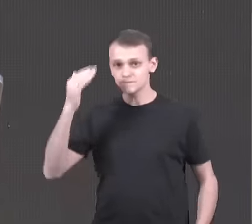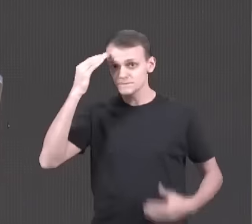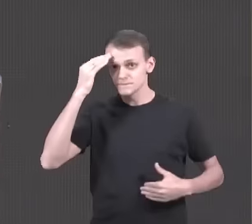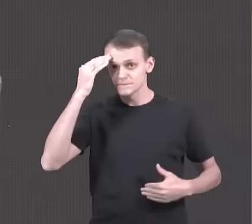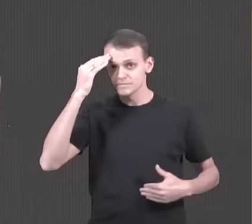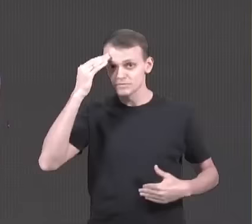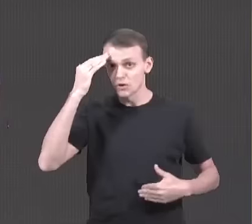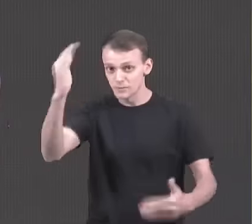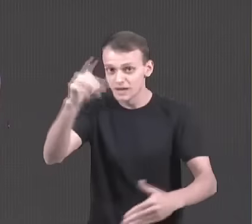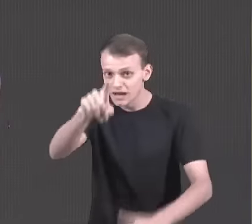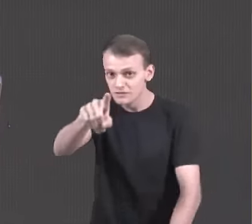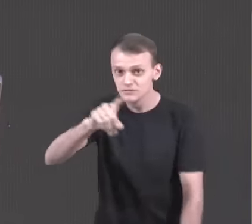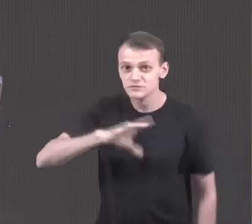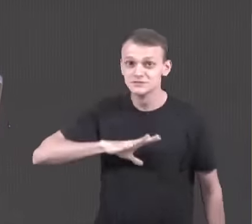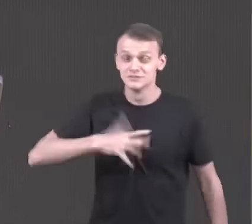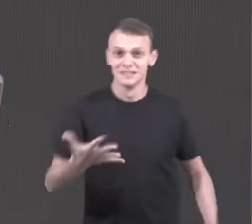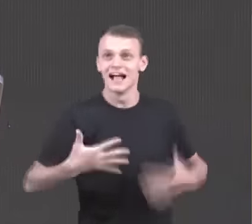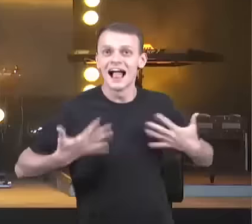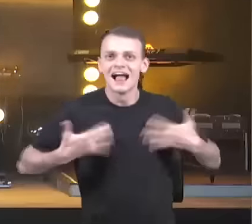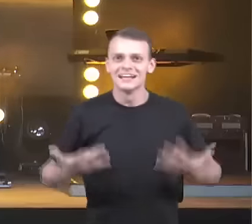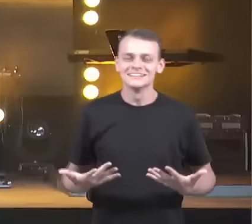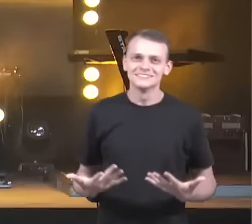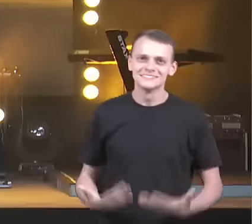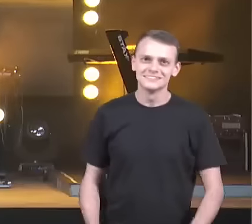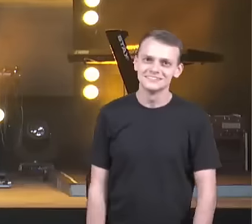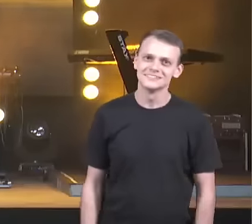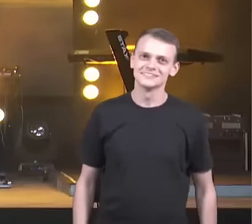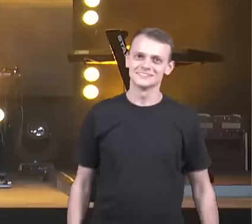Obrigado pelo seu entusiasmo.